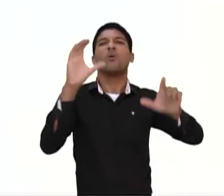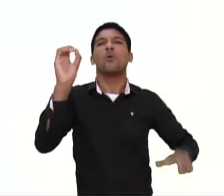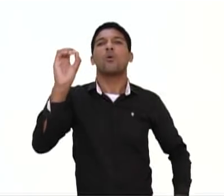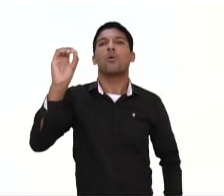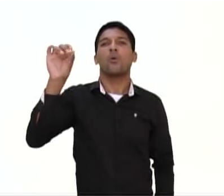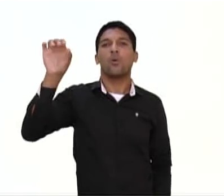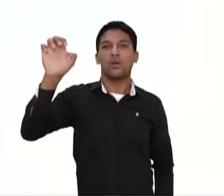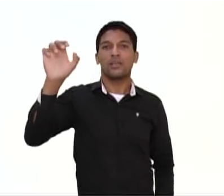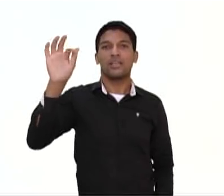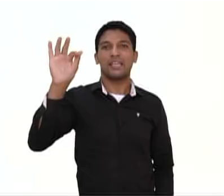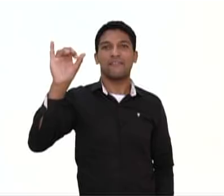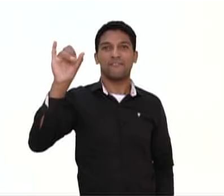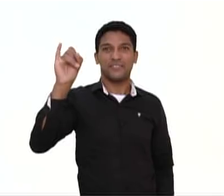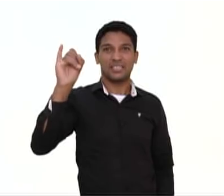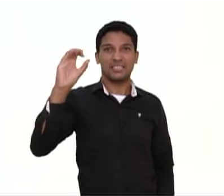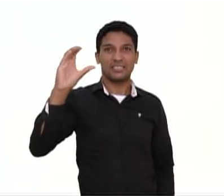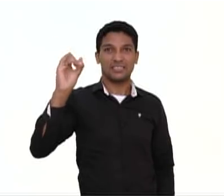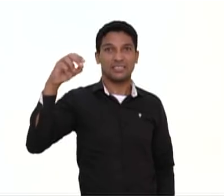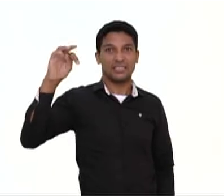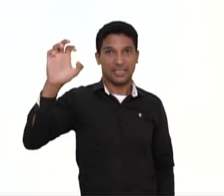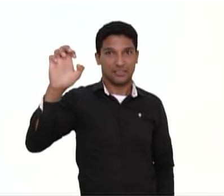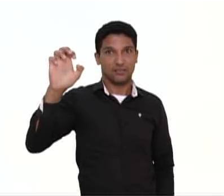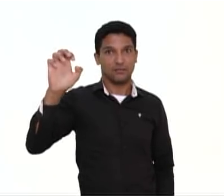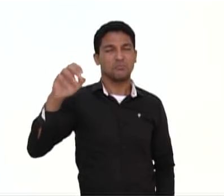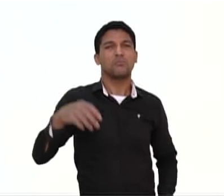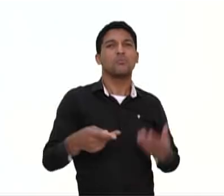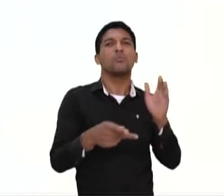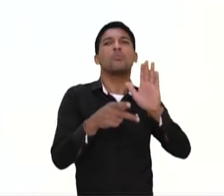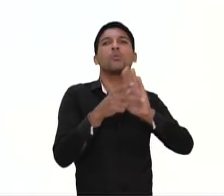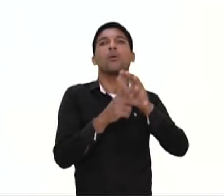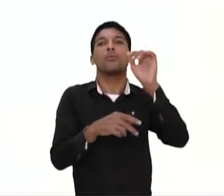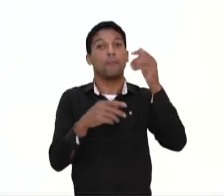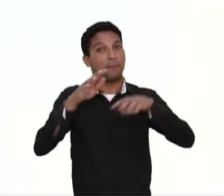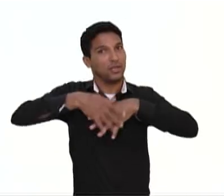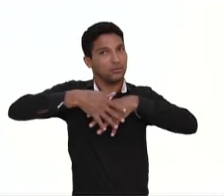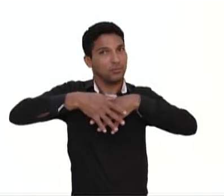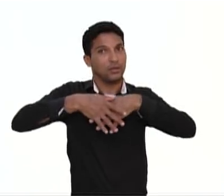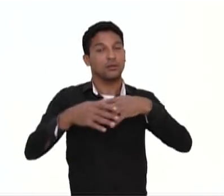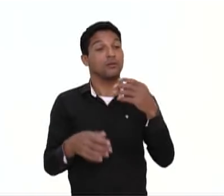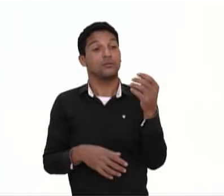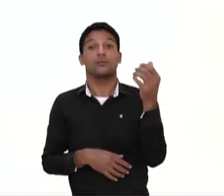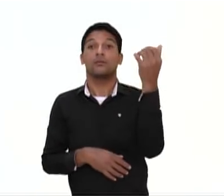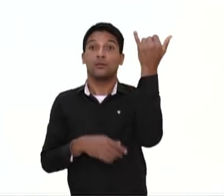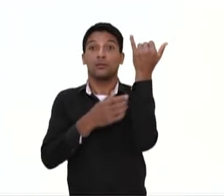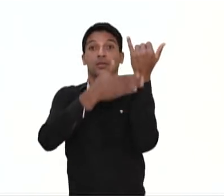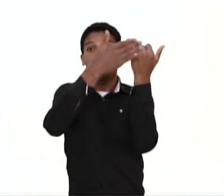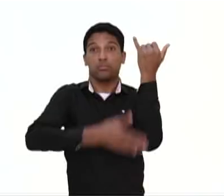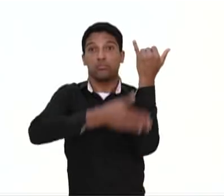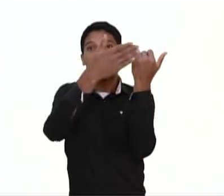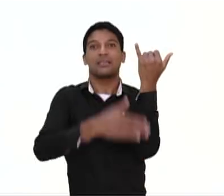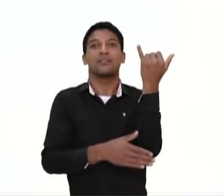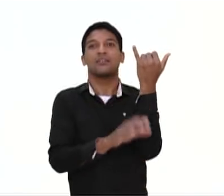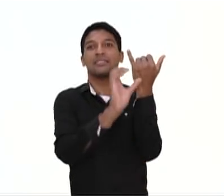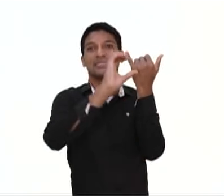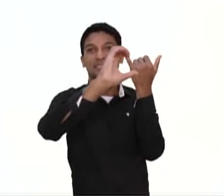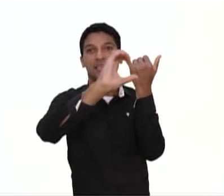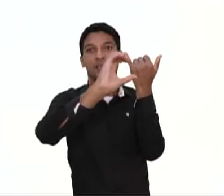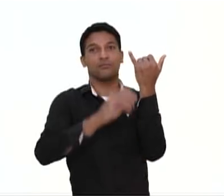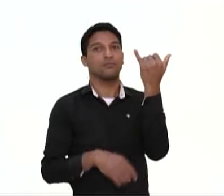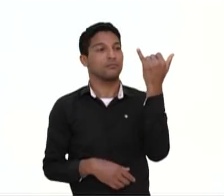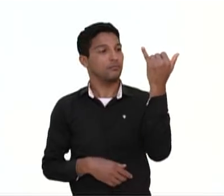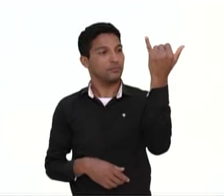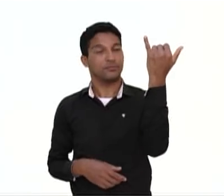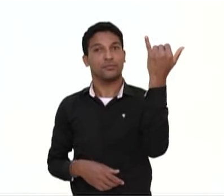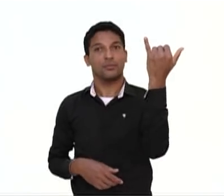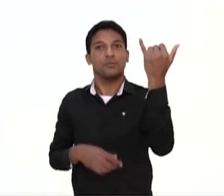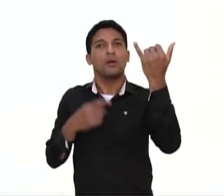ponto em que a parábola, a ordenada, desculpe, do ponto em que a parábola relacionada à função intercepta o eixo